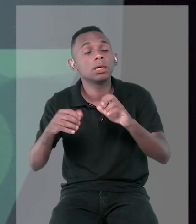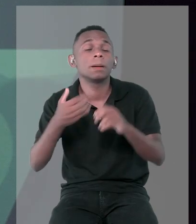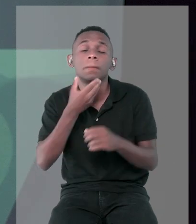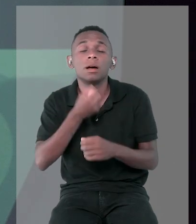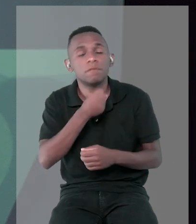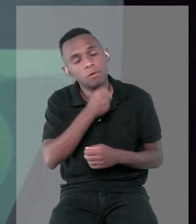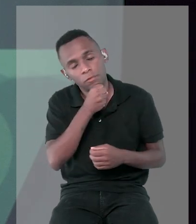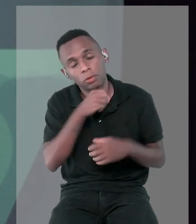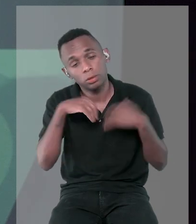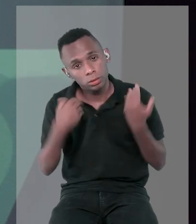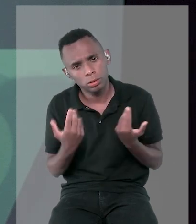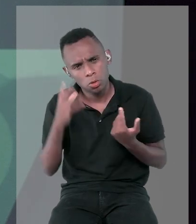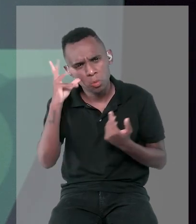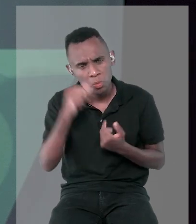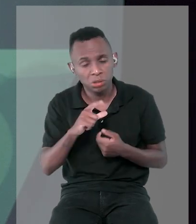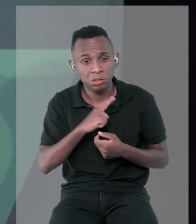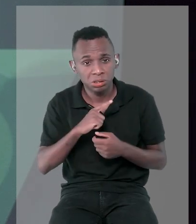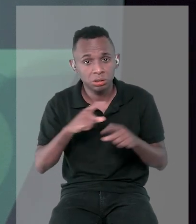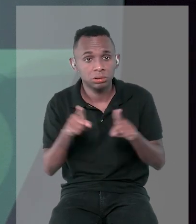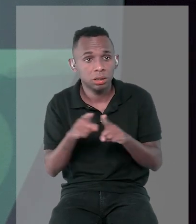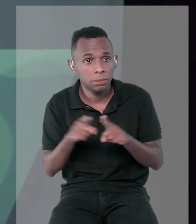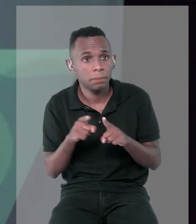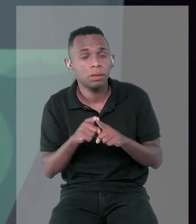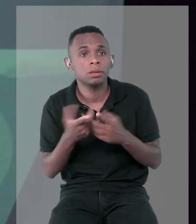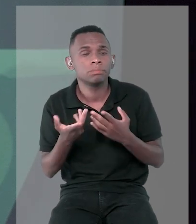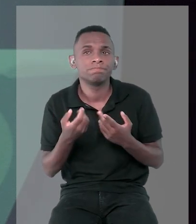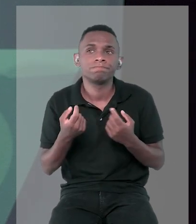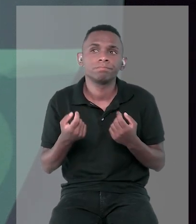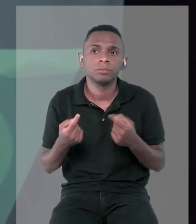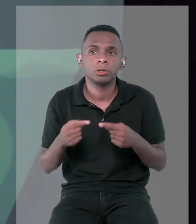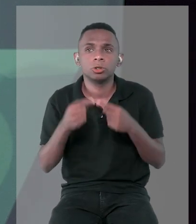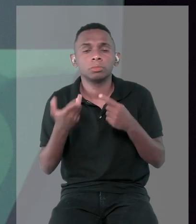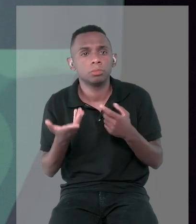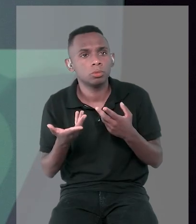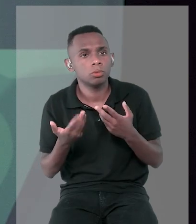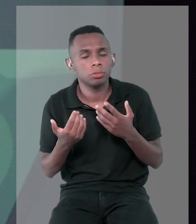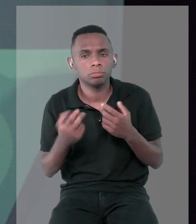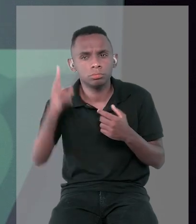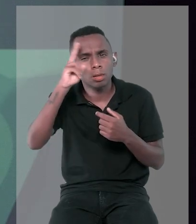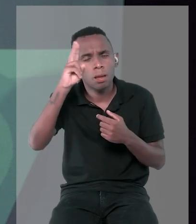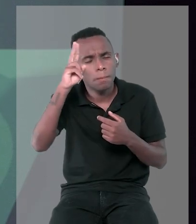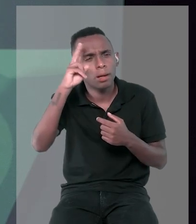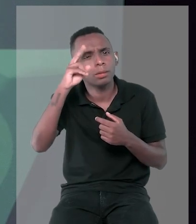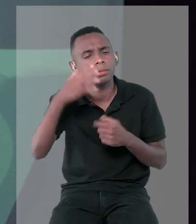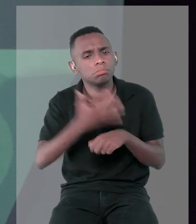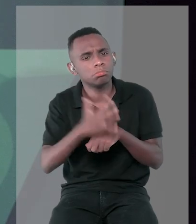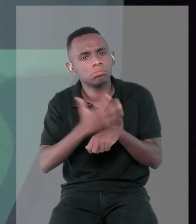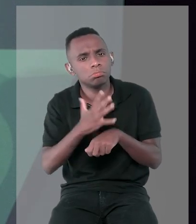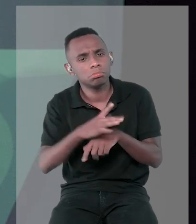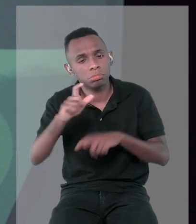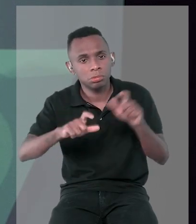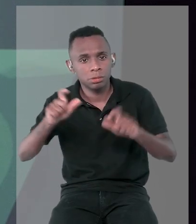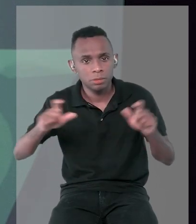do avô. Então, eu acho que existe também uma certa camada, vamos dizer assim, de exercícios de memória,